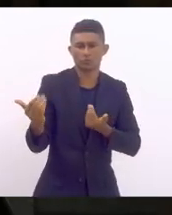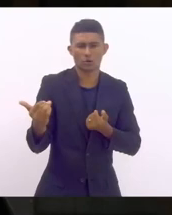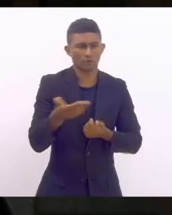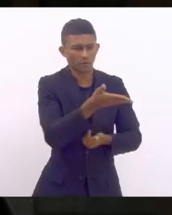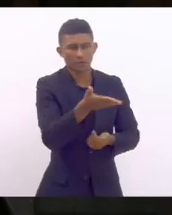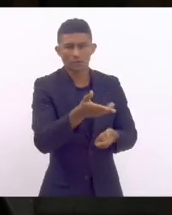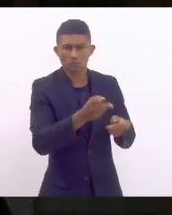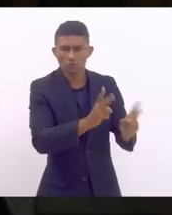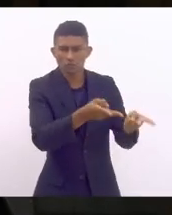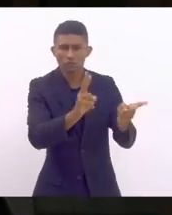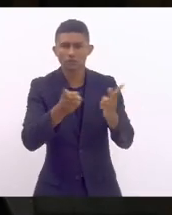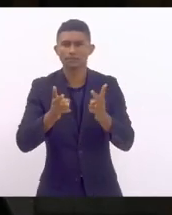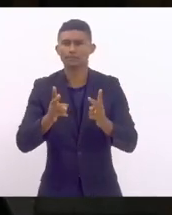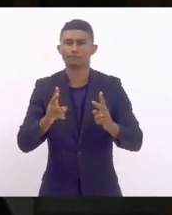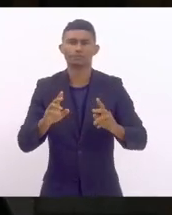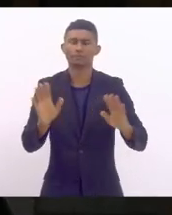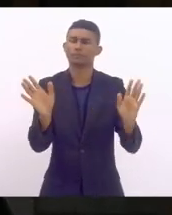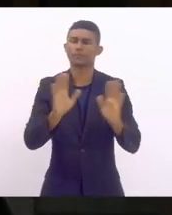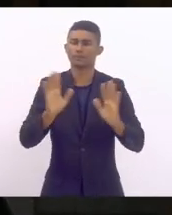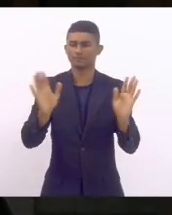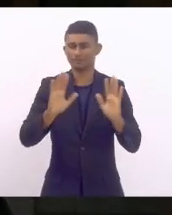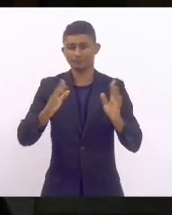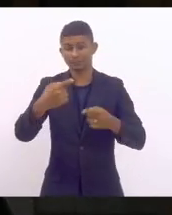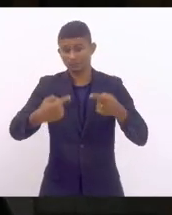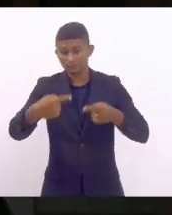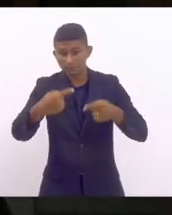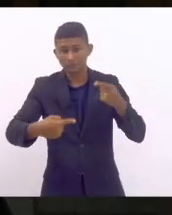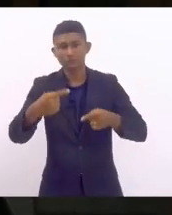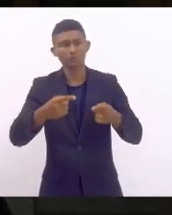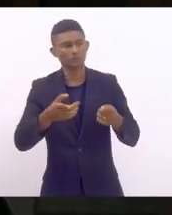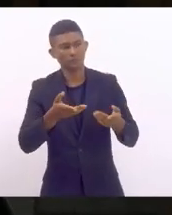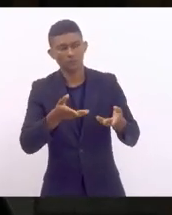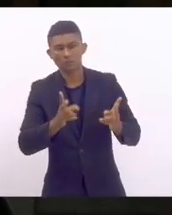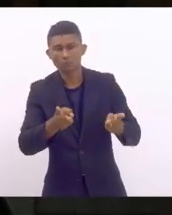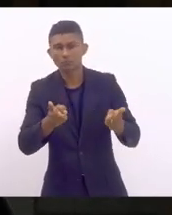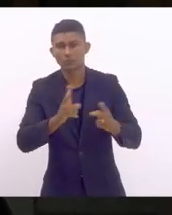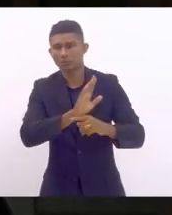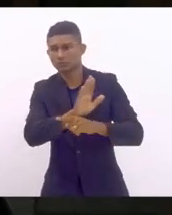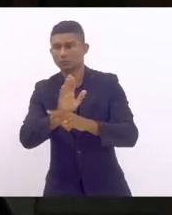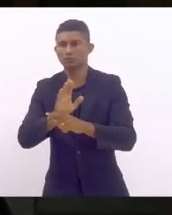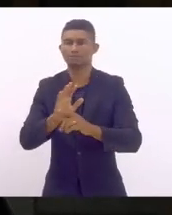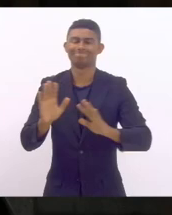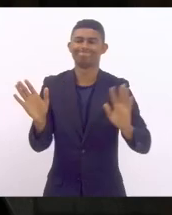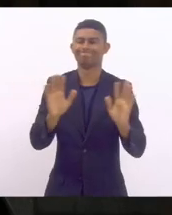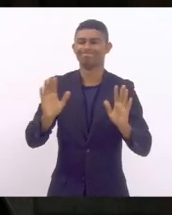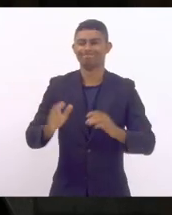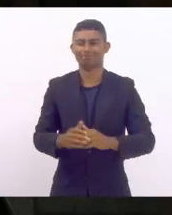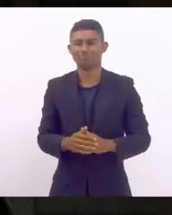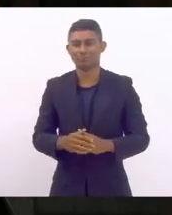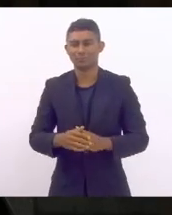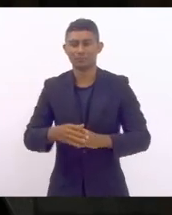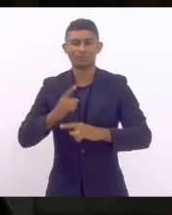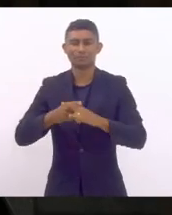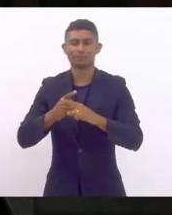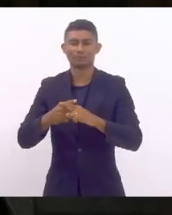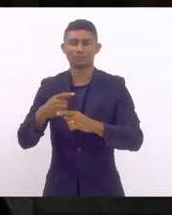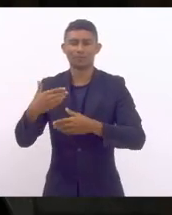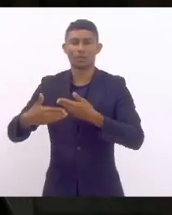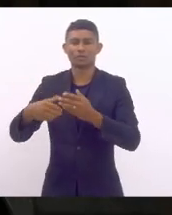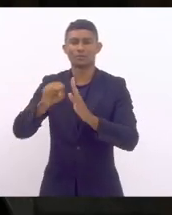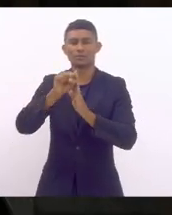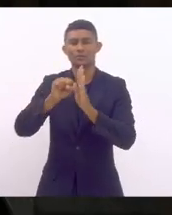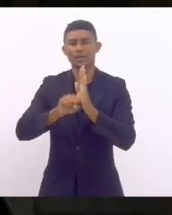as políticas de permanência não viabilizar as políticas de garante que segmentos que entraram depois de séculos de